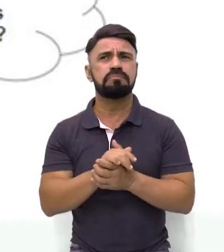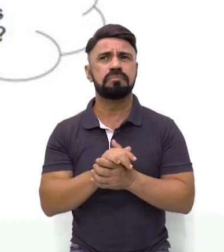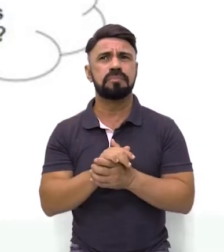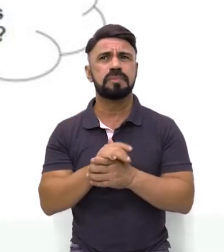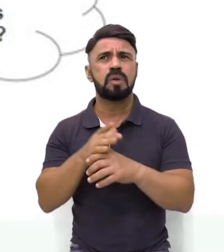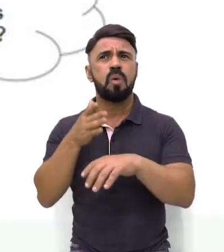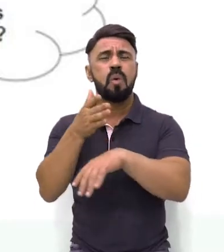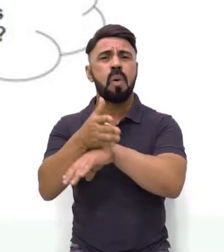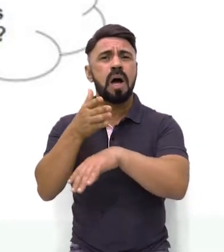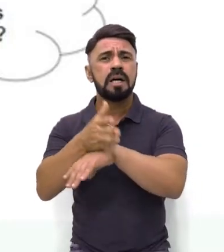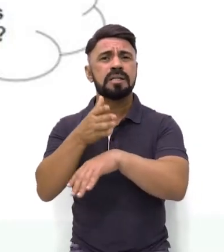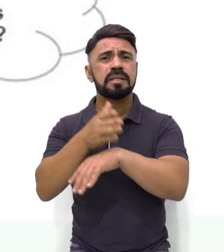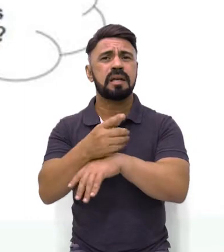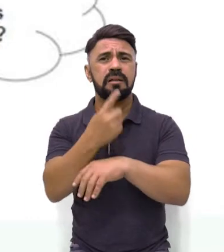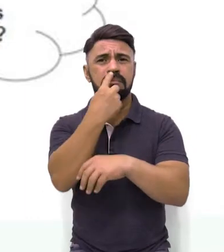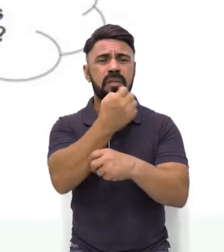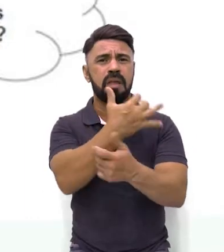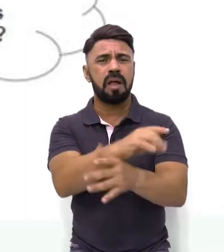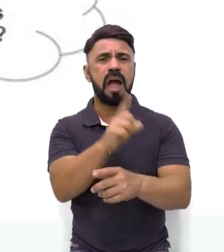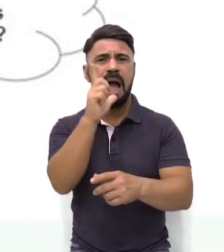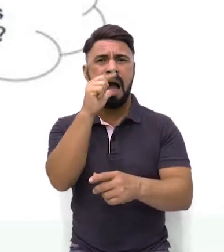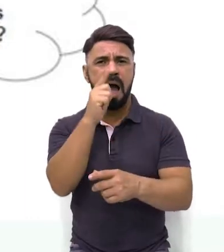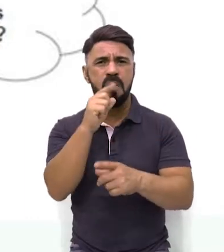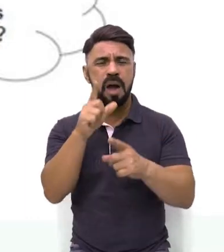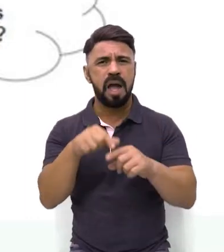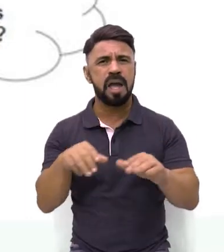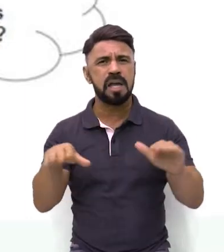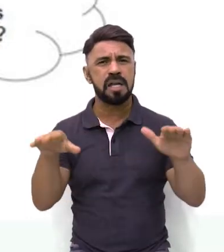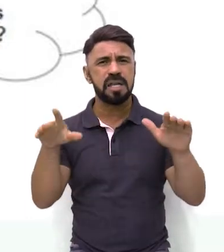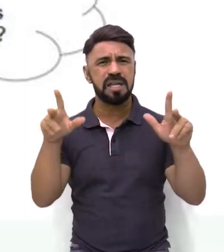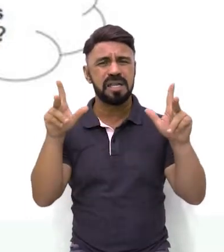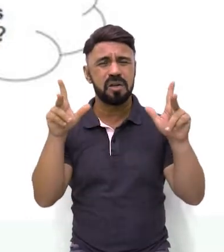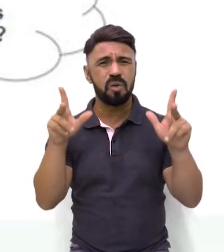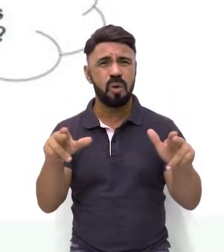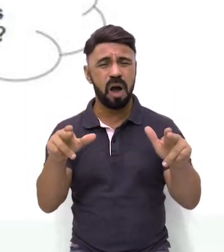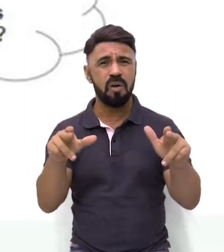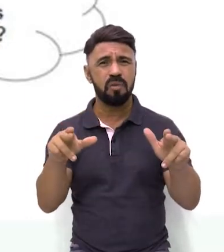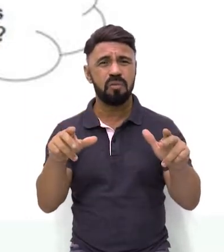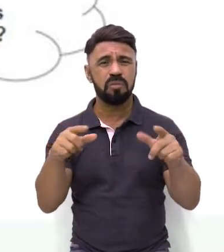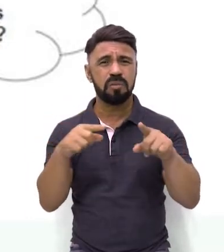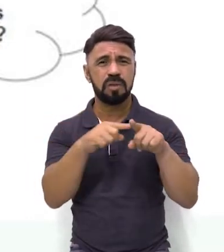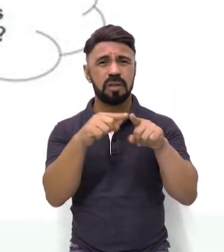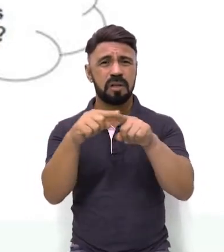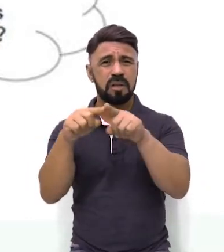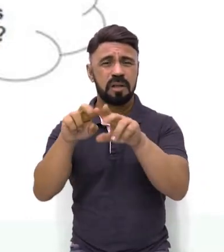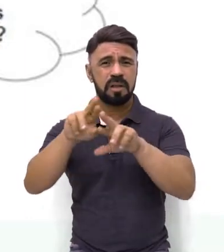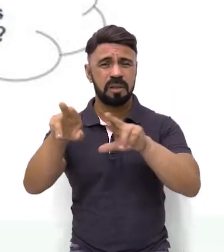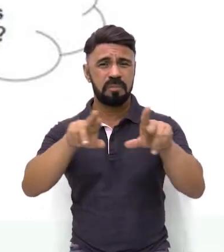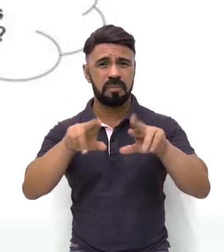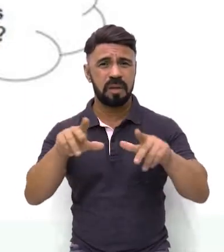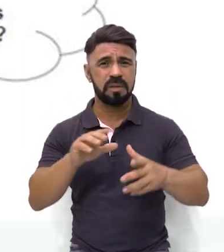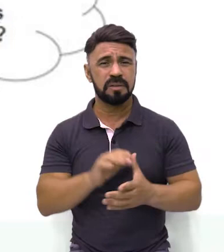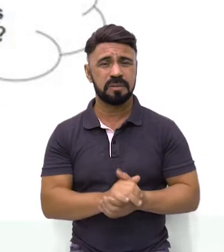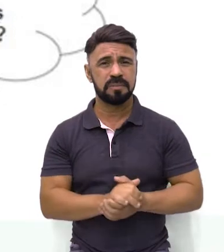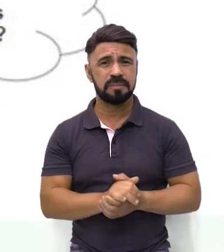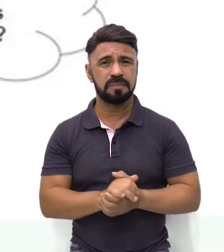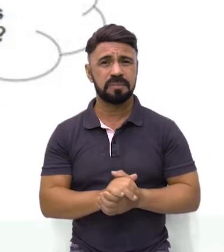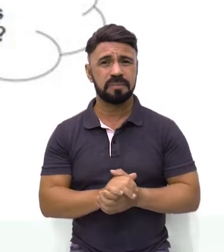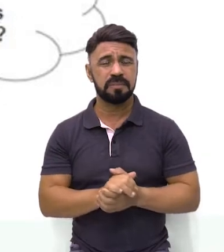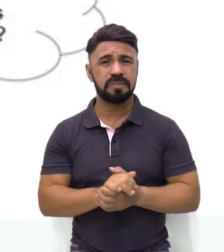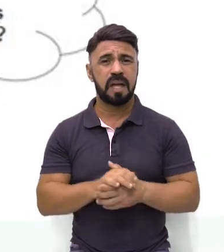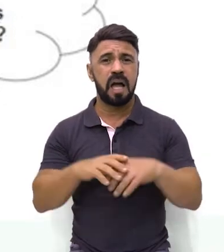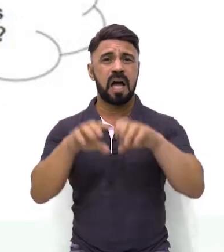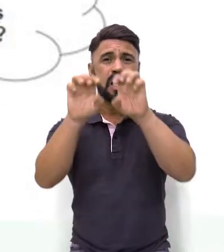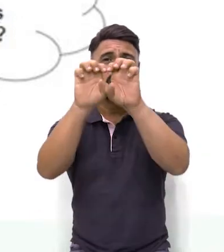acesso à coleta seletiva e à água potável é igual nos diferentes bairros? A estrutura